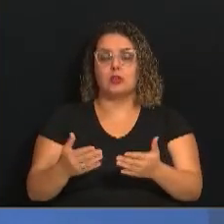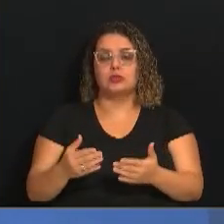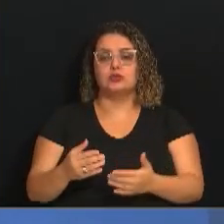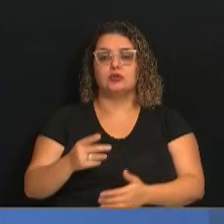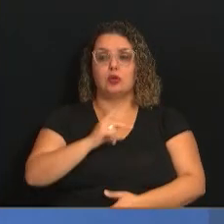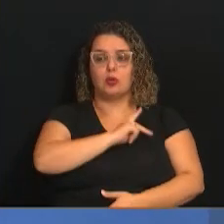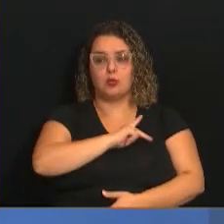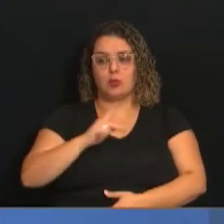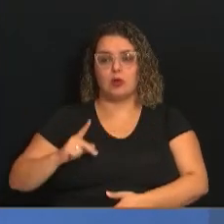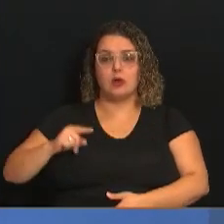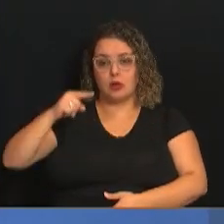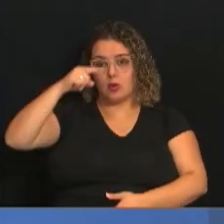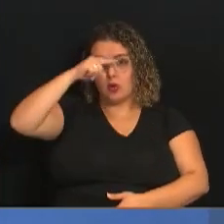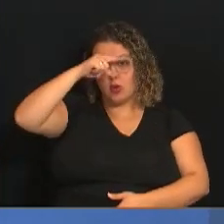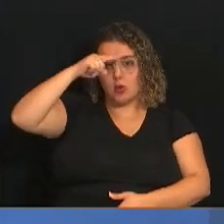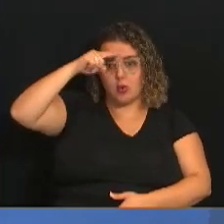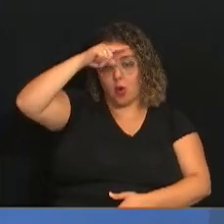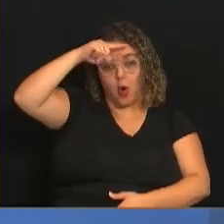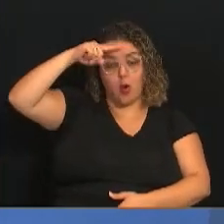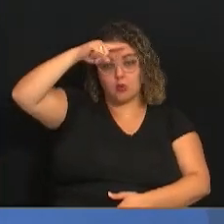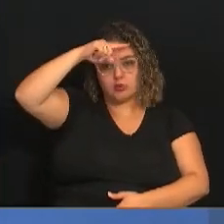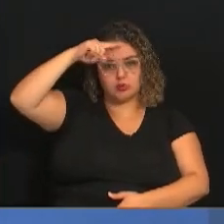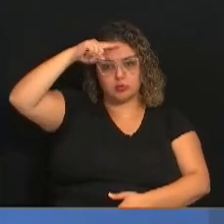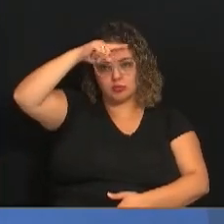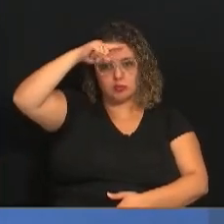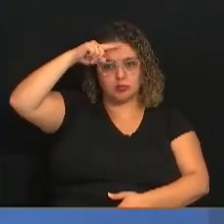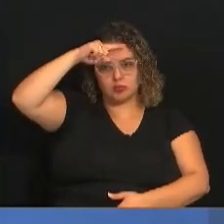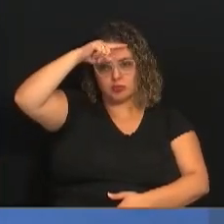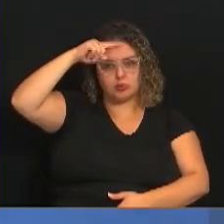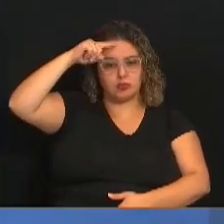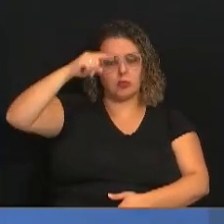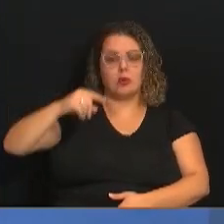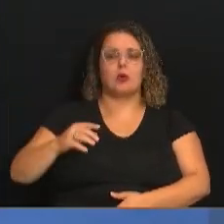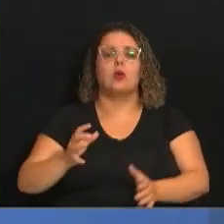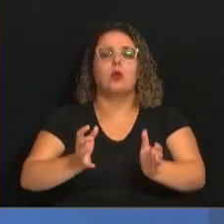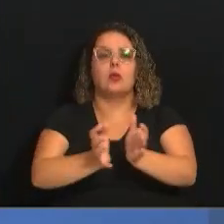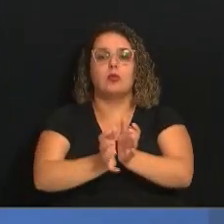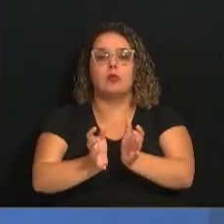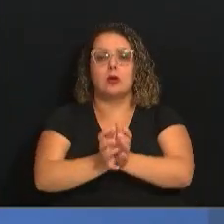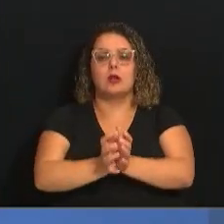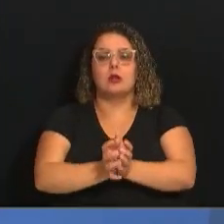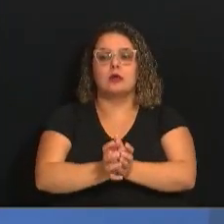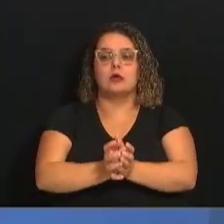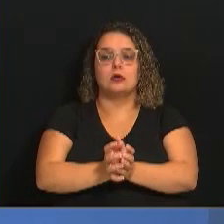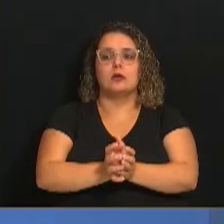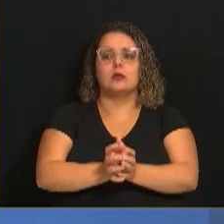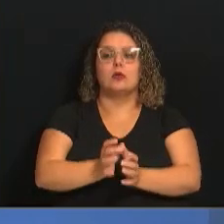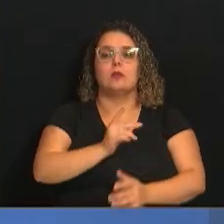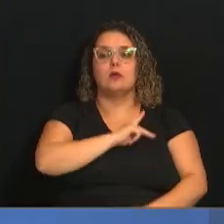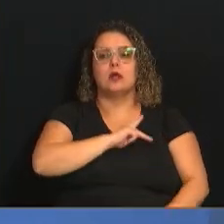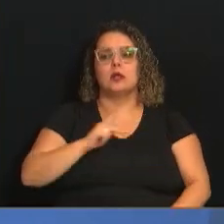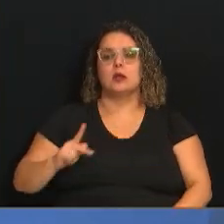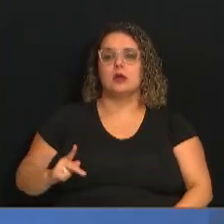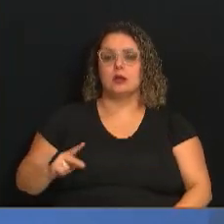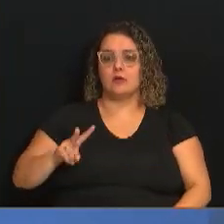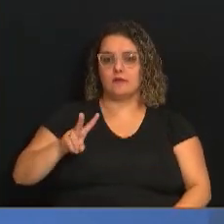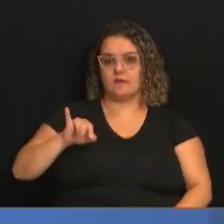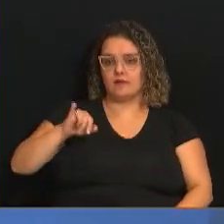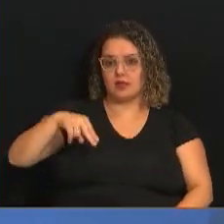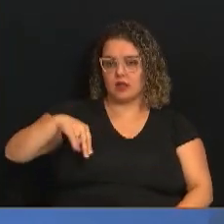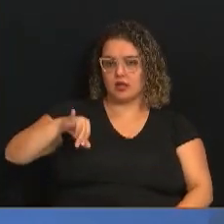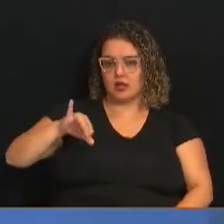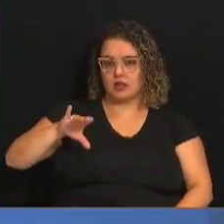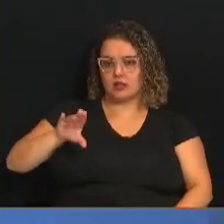vereador Otto Alejandro, a comissão traz o atual presidente da INDEC, Vinícius Riveretti, para